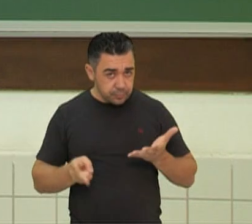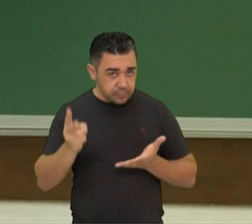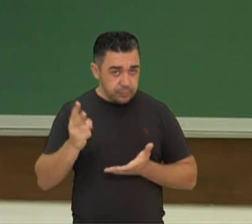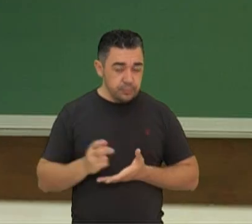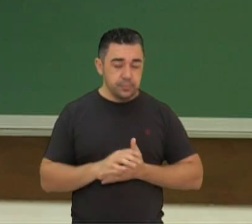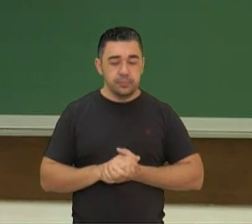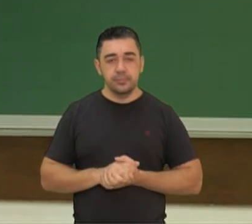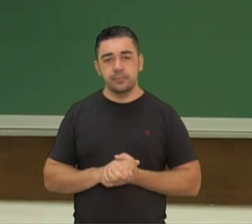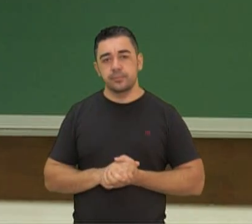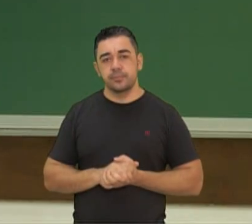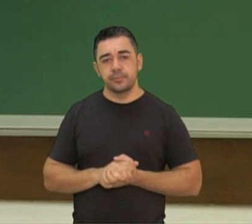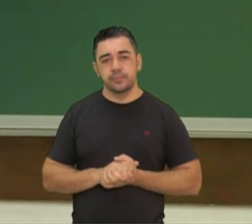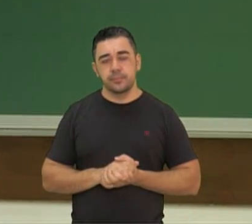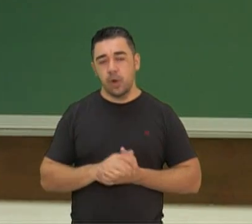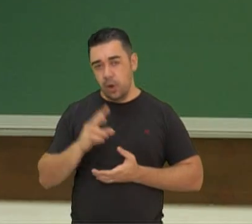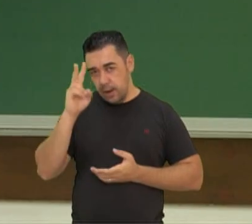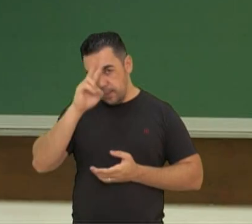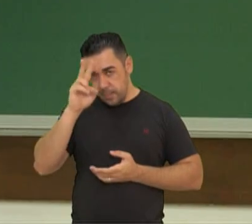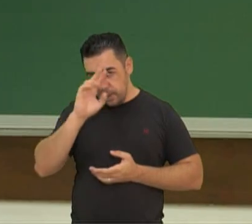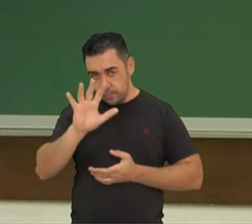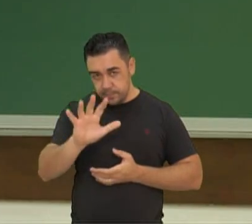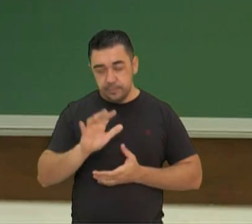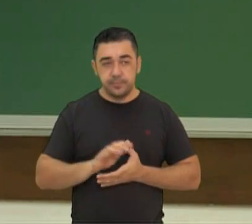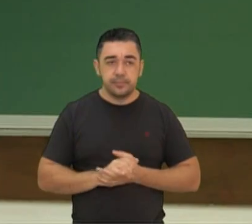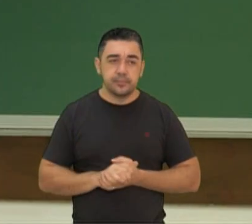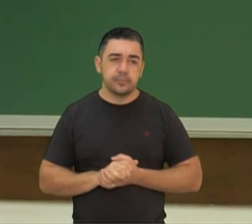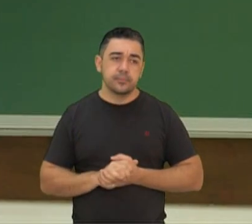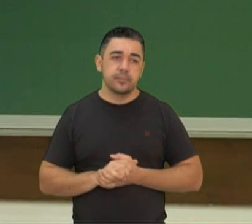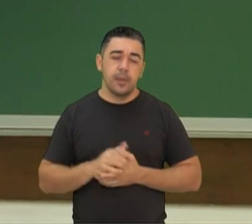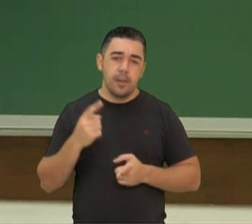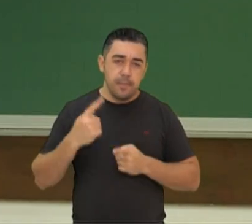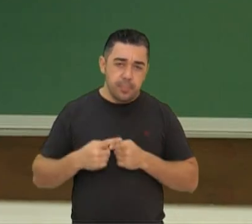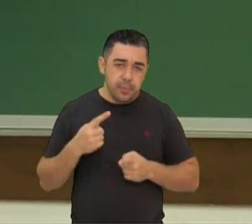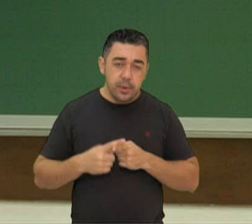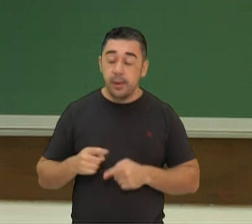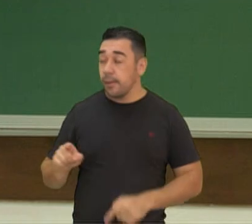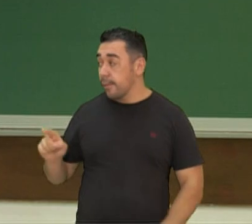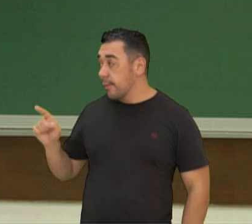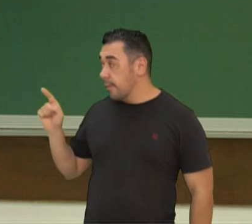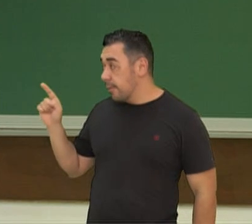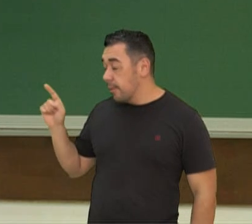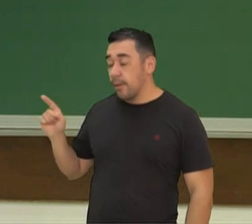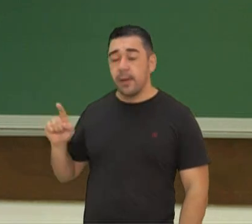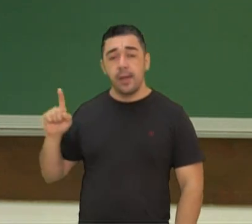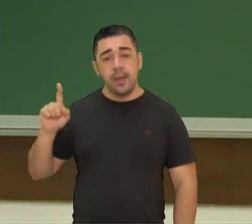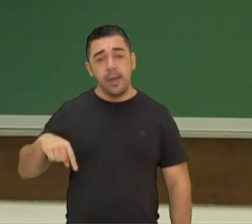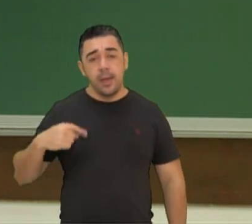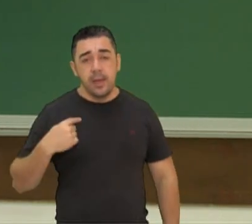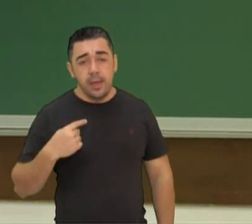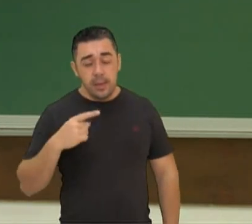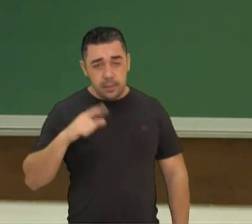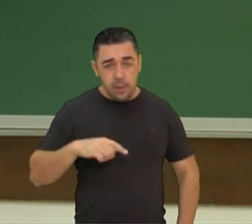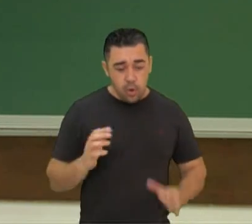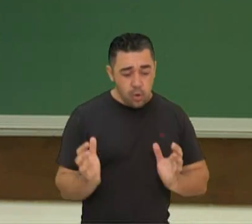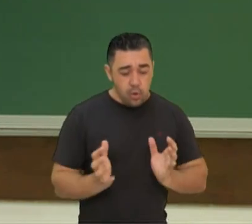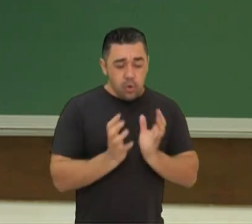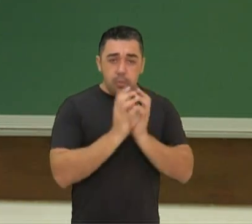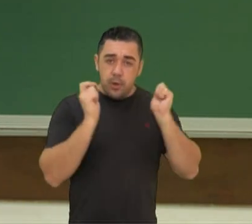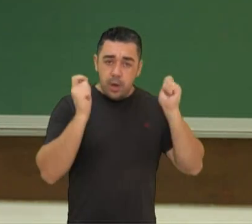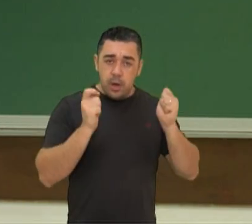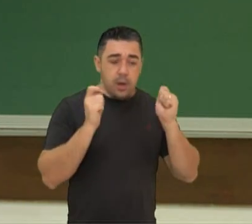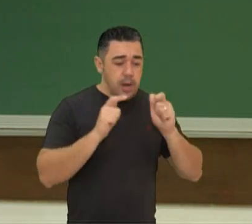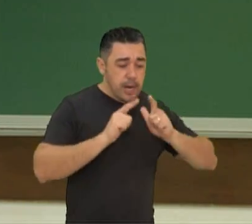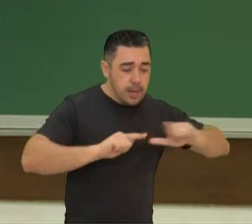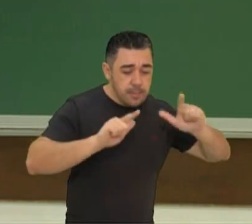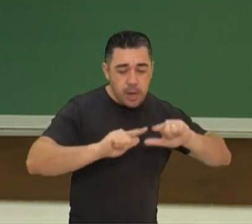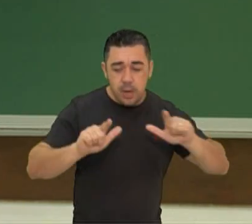continuar? Então, só recapitulando, tá? Porque essa ação, a ação de terem feito a limpeza, é um hábito